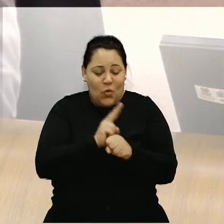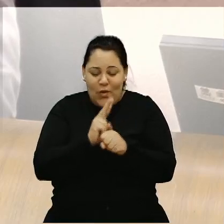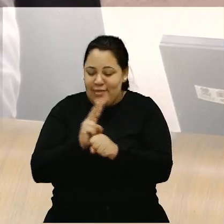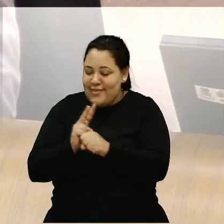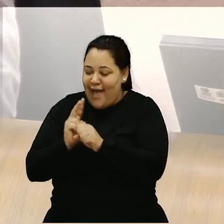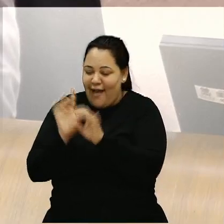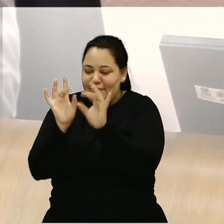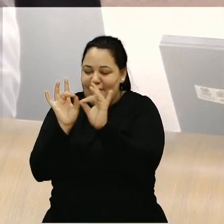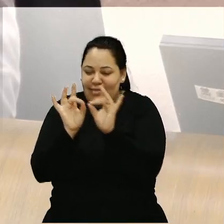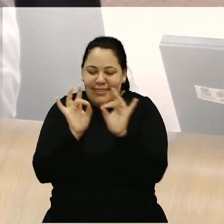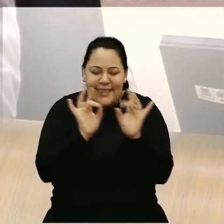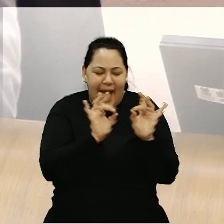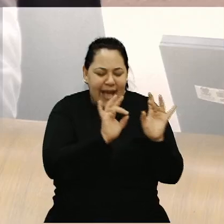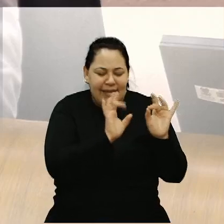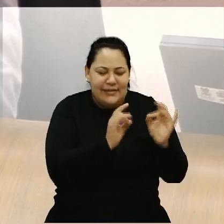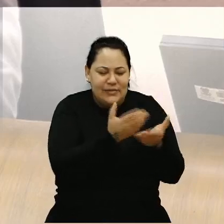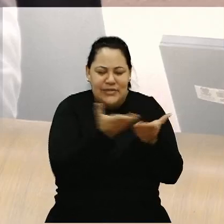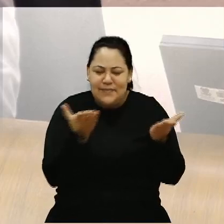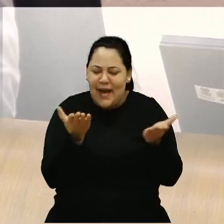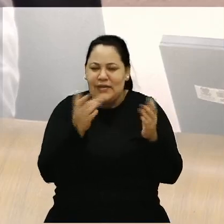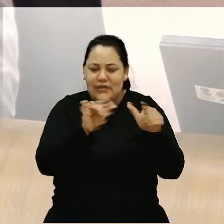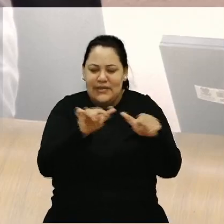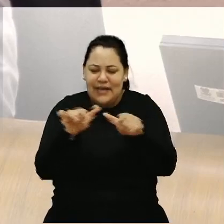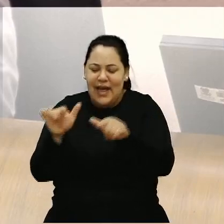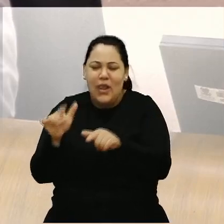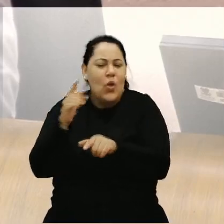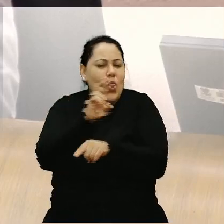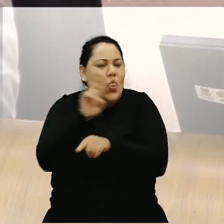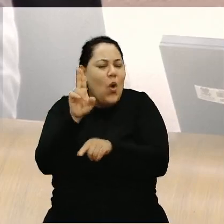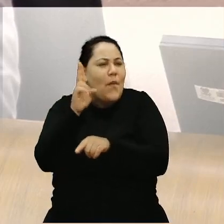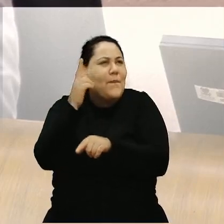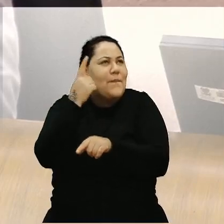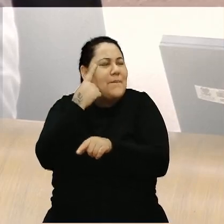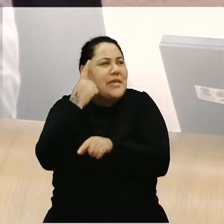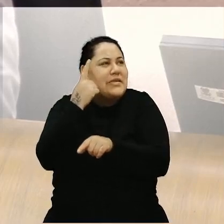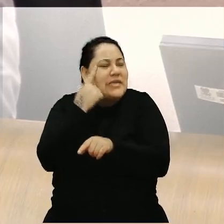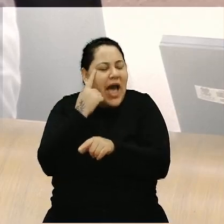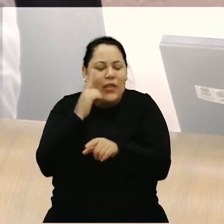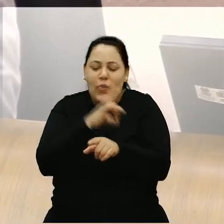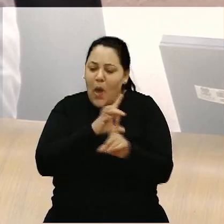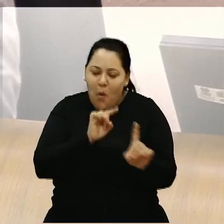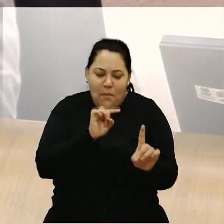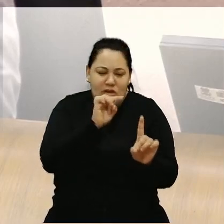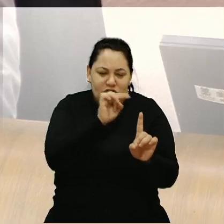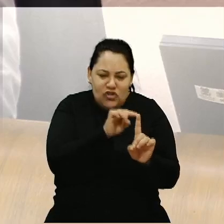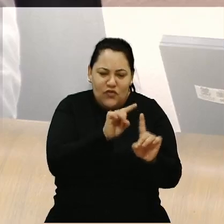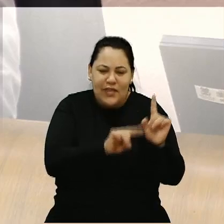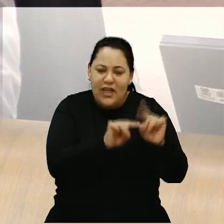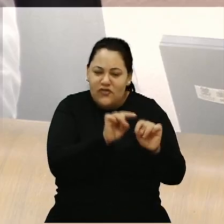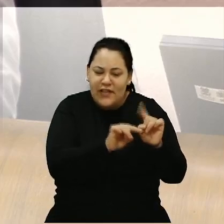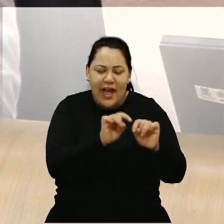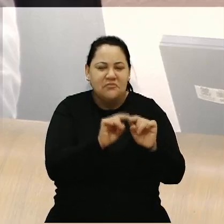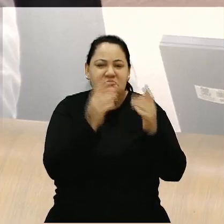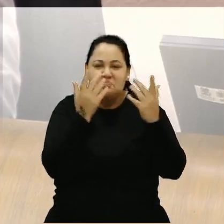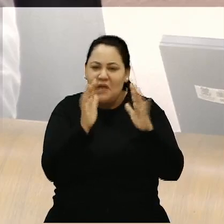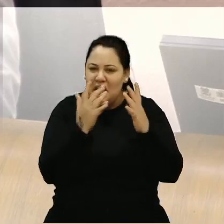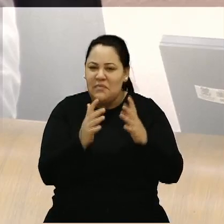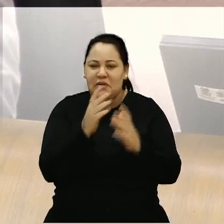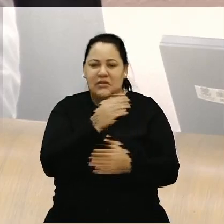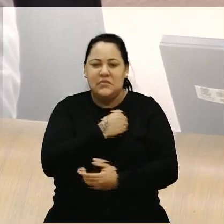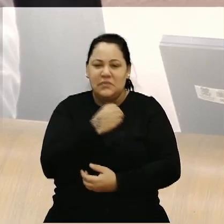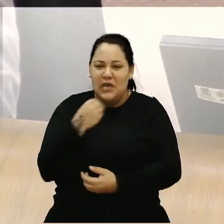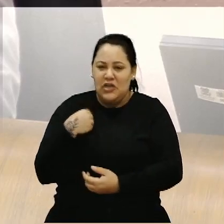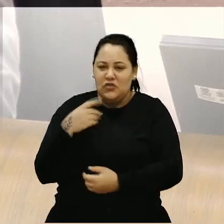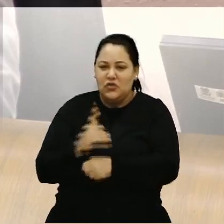salas, cada um dos espaços, o nome das salas pensado com objetivos, né? Parabéns ao Dr. Roger,